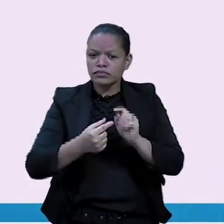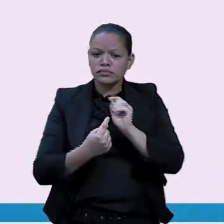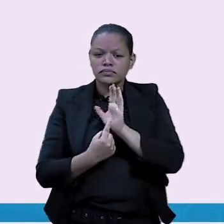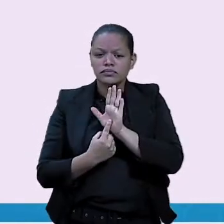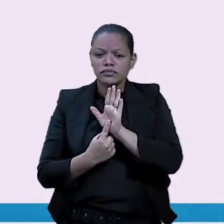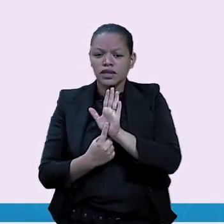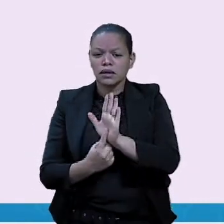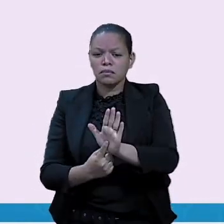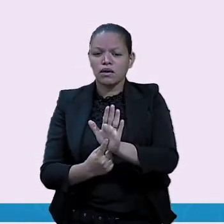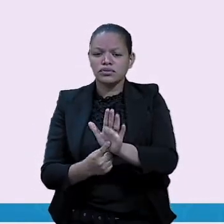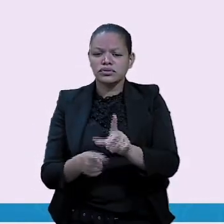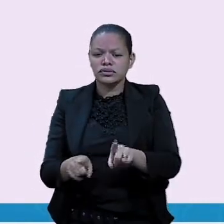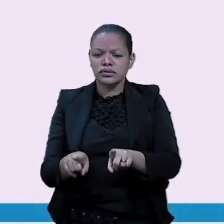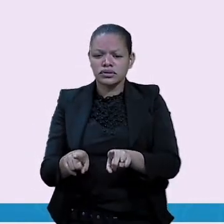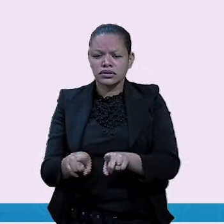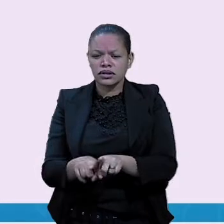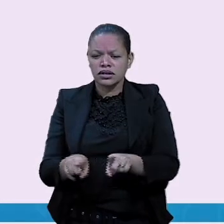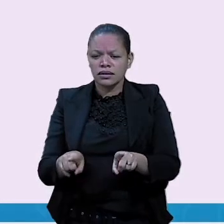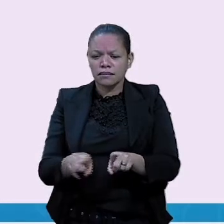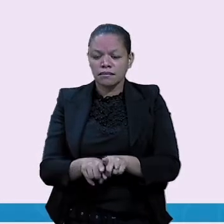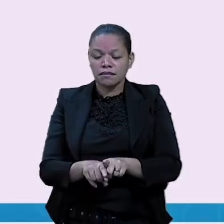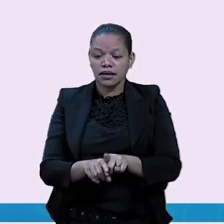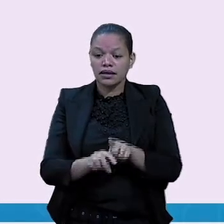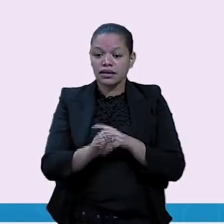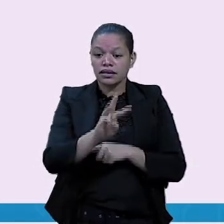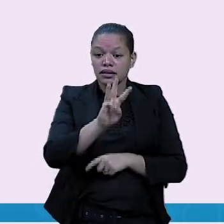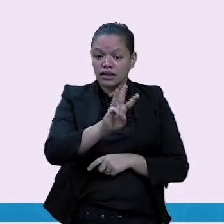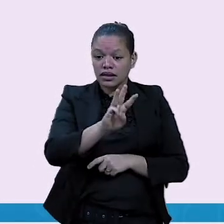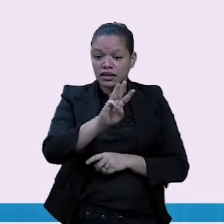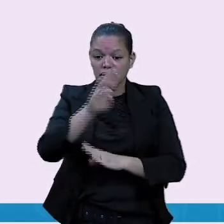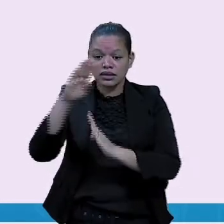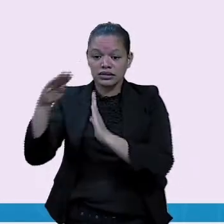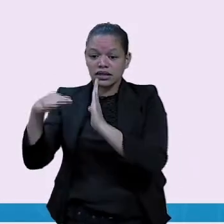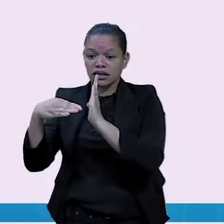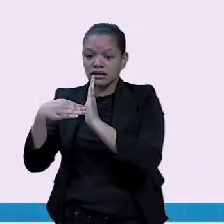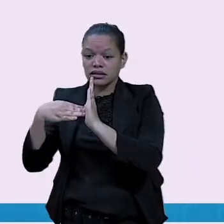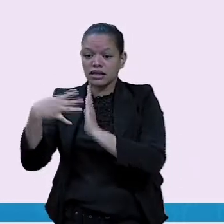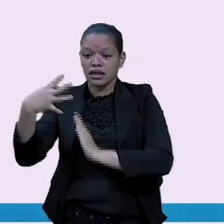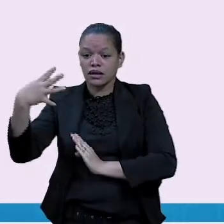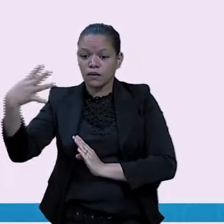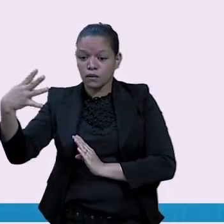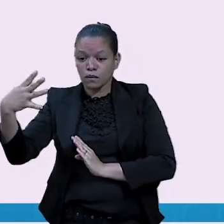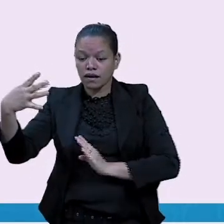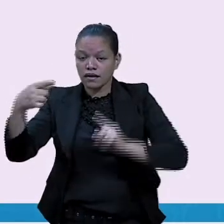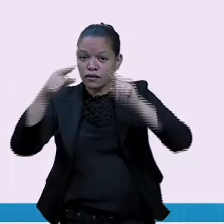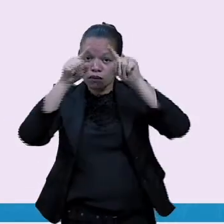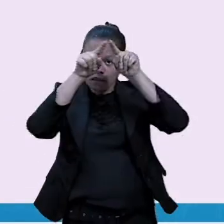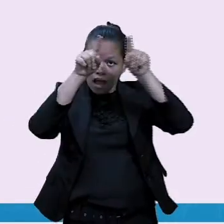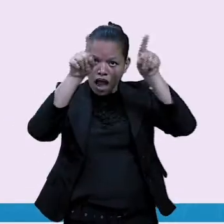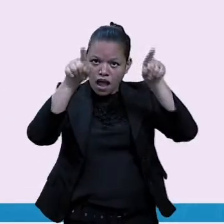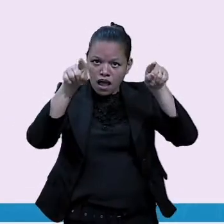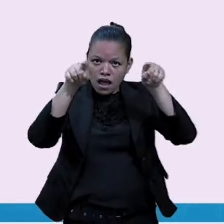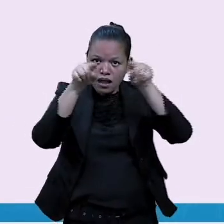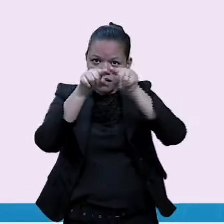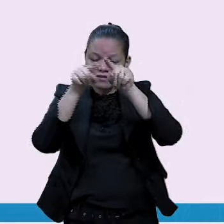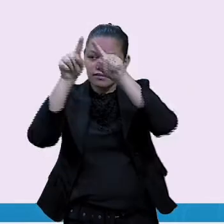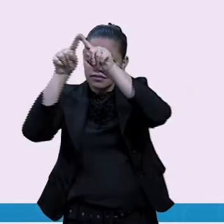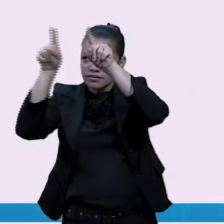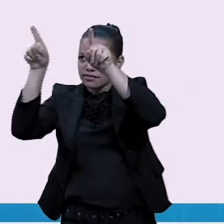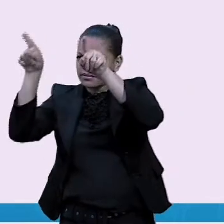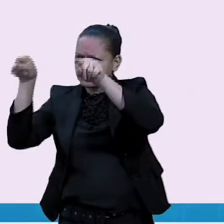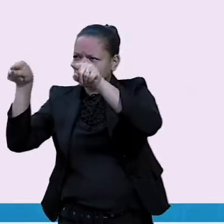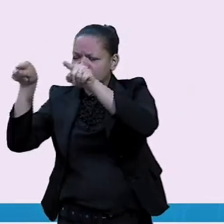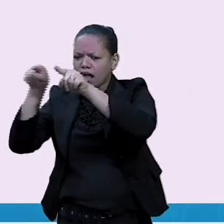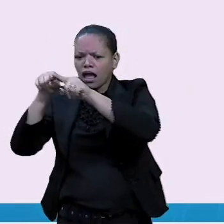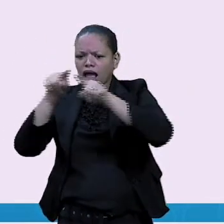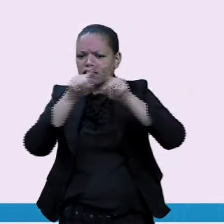Apresenta entre 3 ou 4 quadrinhos. Quando são tirinhas, eles são histórias bem curtinhas. Podem ter